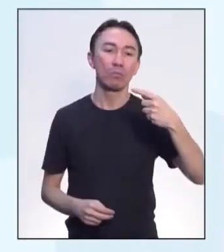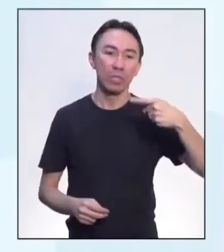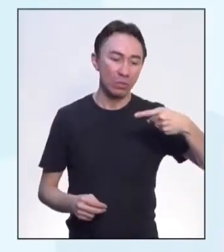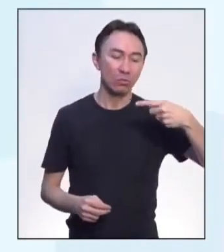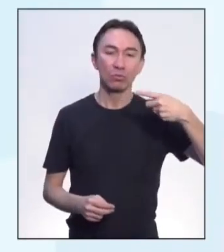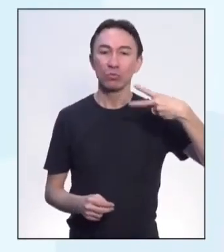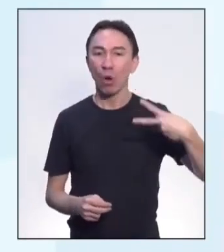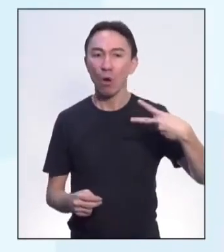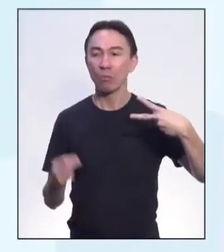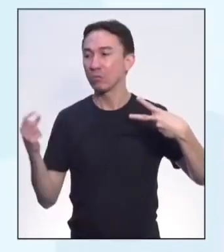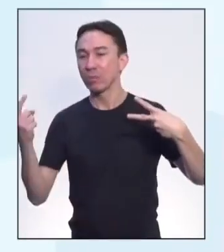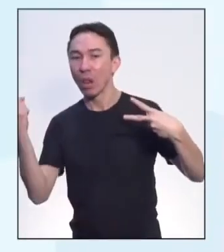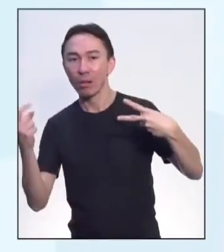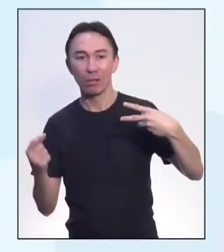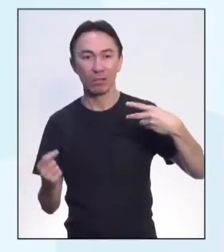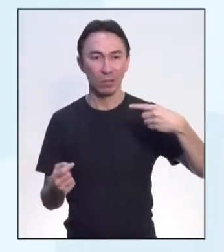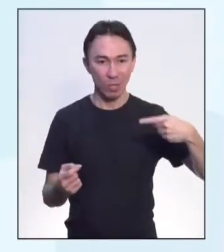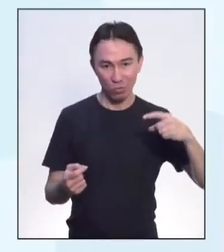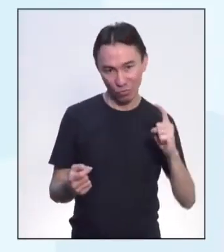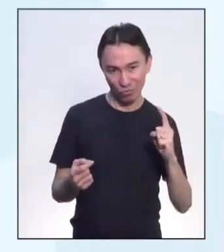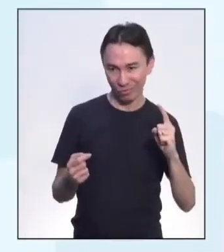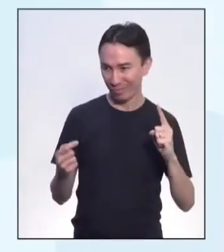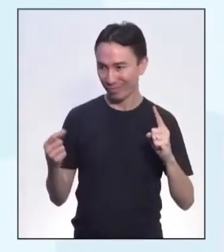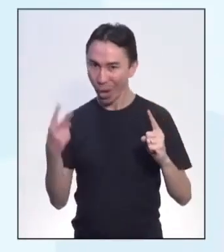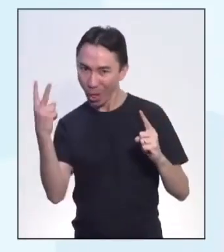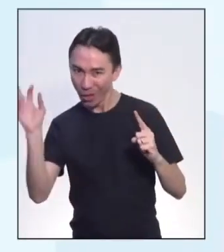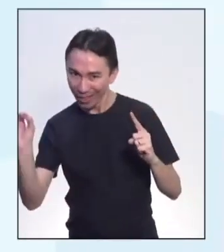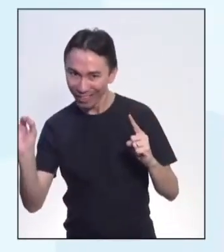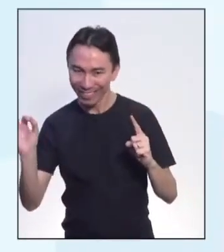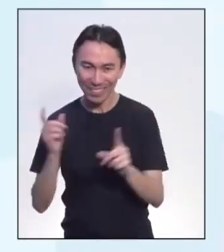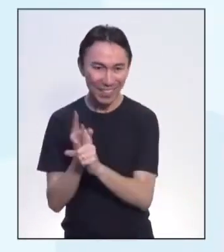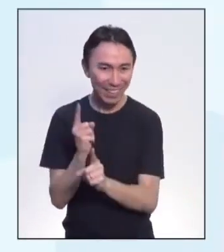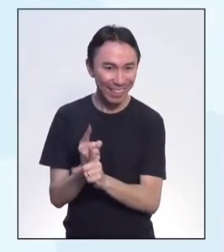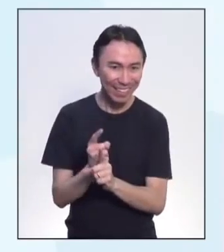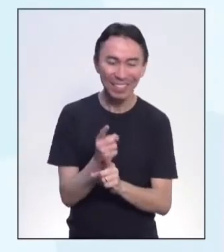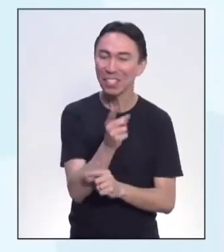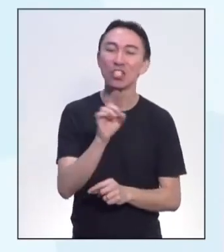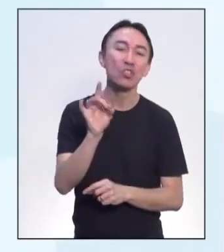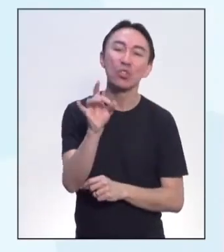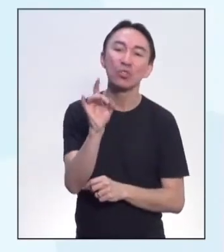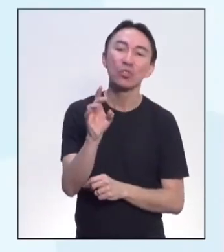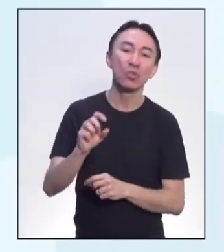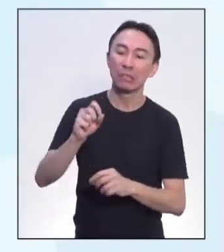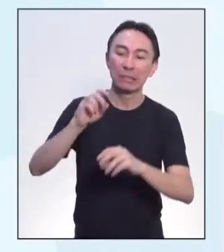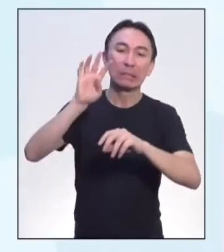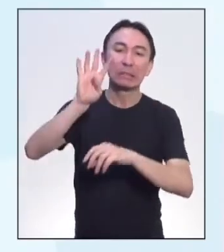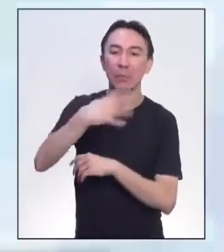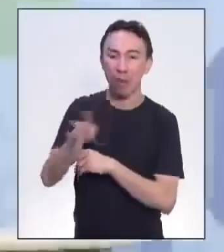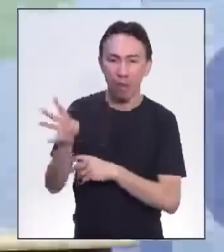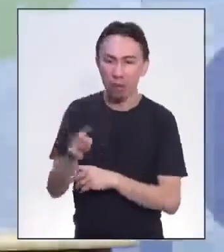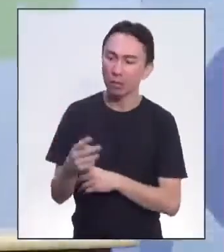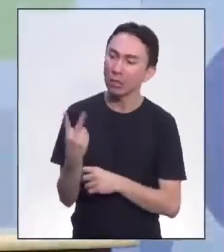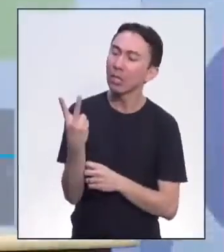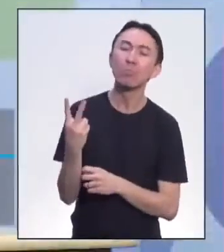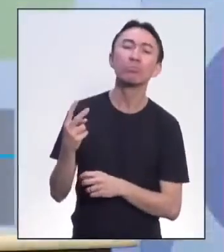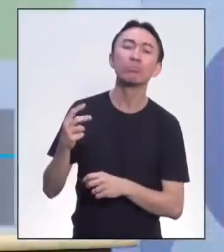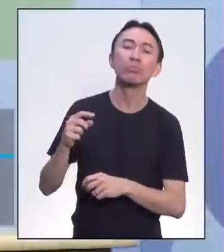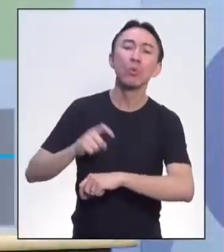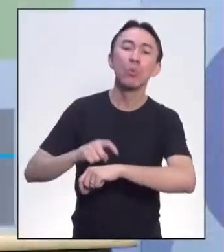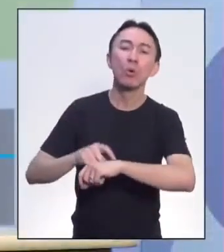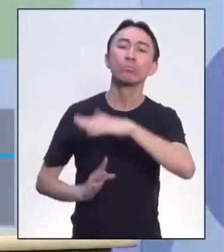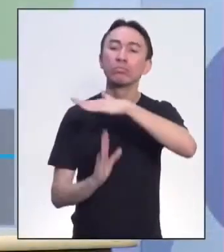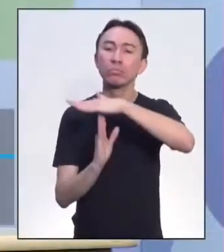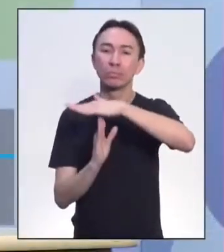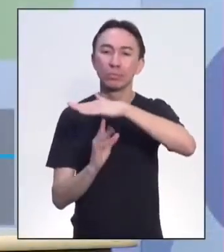valor que der, e assim por diante. Tudo bem? Então, só a tabela por enquanto. Professor Inês, quanto tempo eles têm para essa tabela? Professora